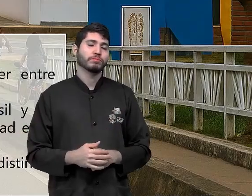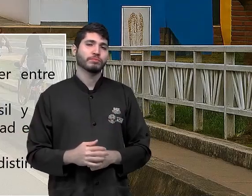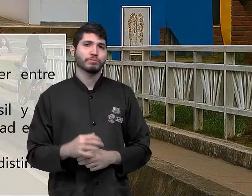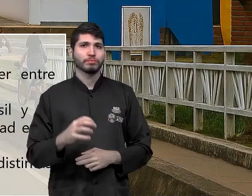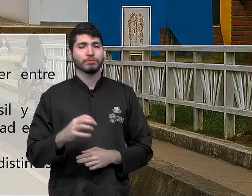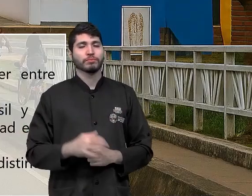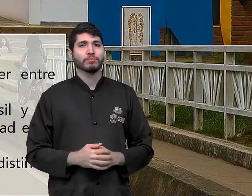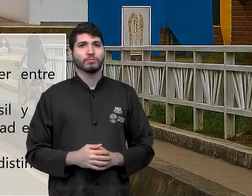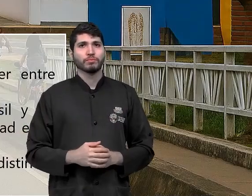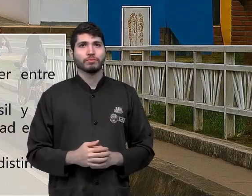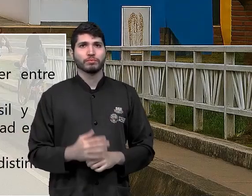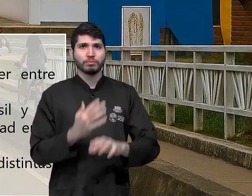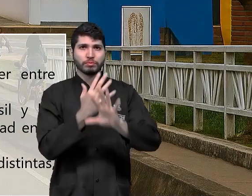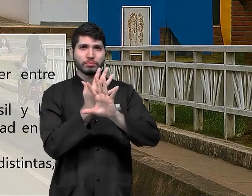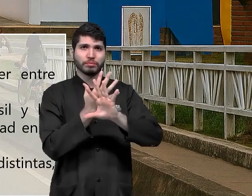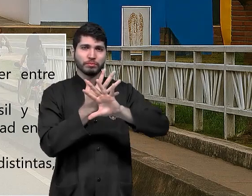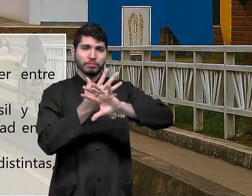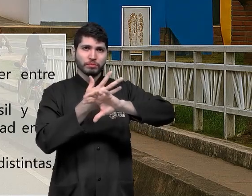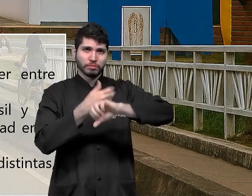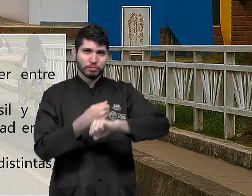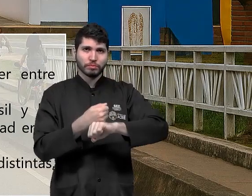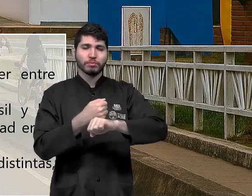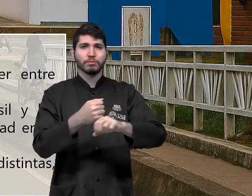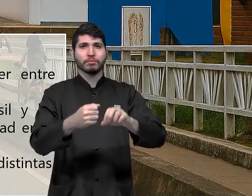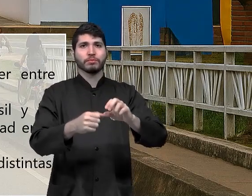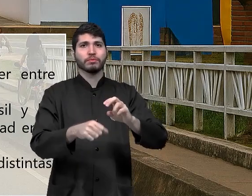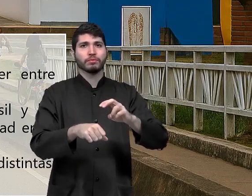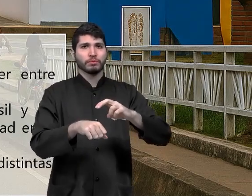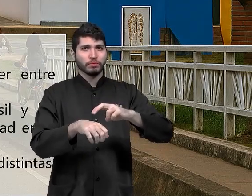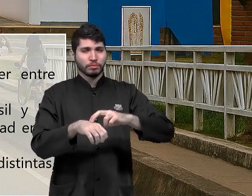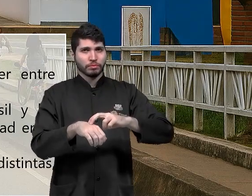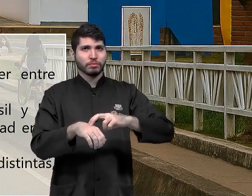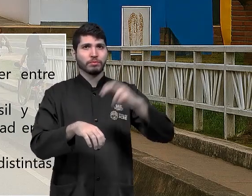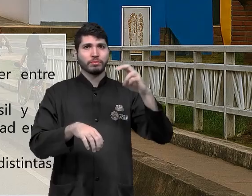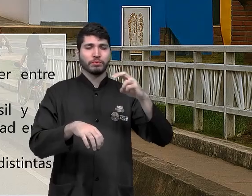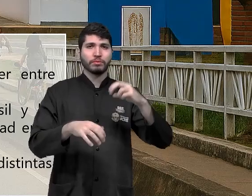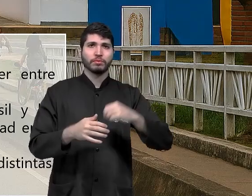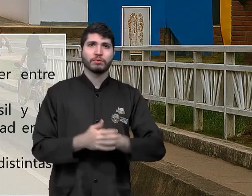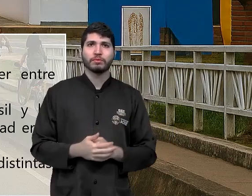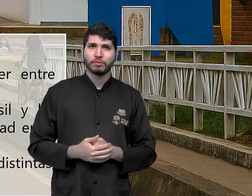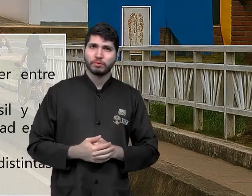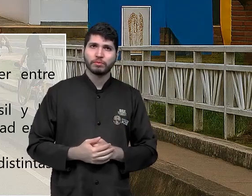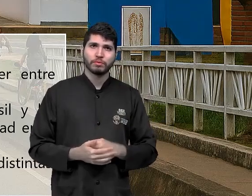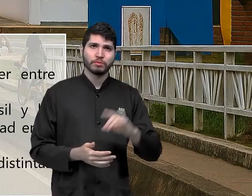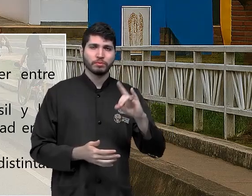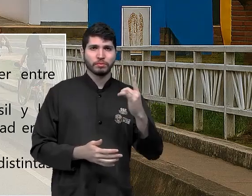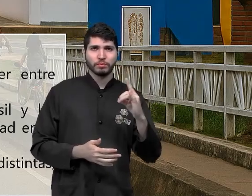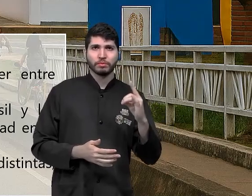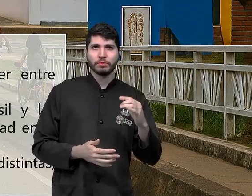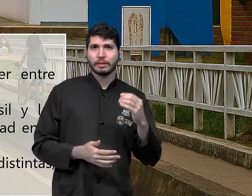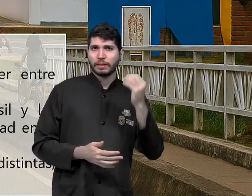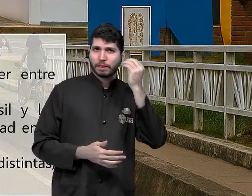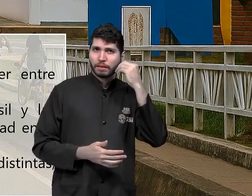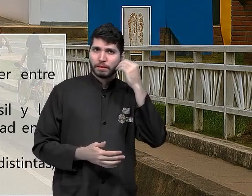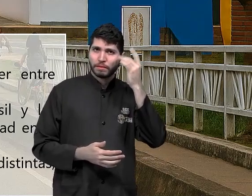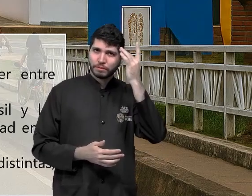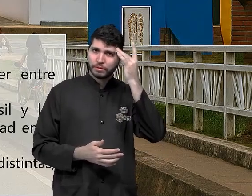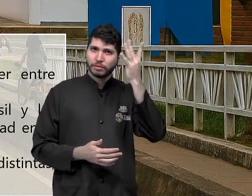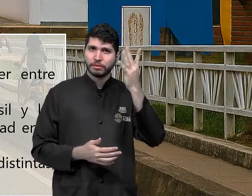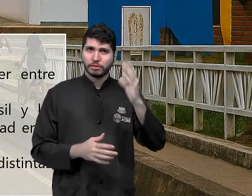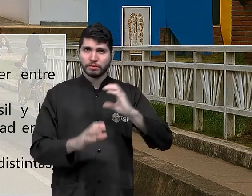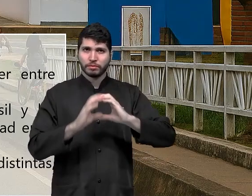O portunhol ele facilita justamente esse diálogo, porque os brasileiros eles têm dificuldade